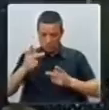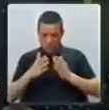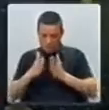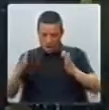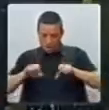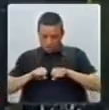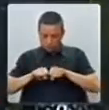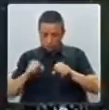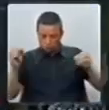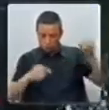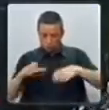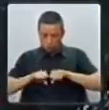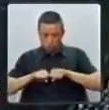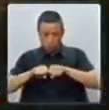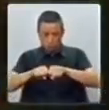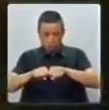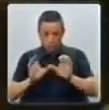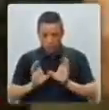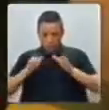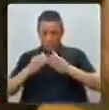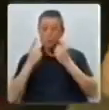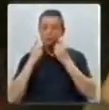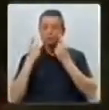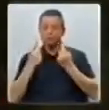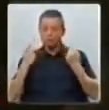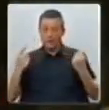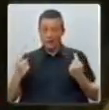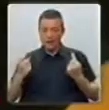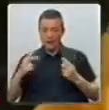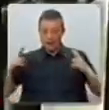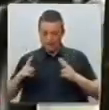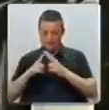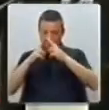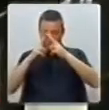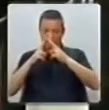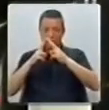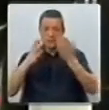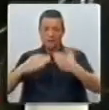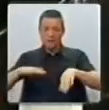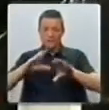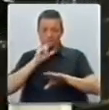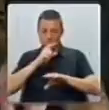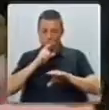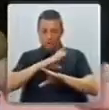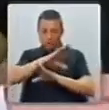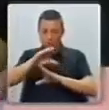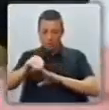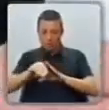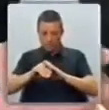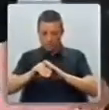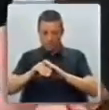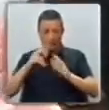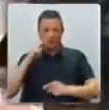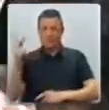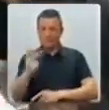significado é também o sinal da resiliência da comunidade judaica em Paris e insiste-se na mensagem de que se pode e deve recuperar sempre a vida